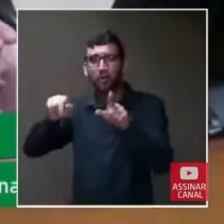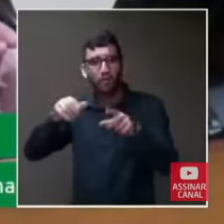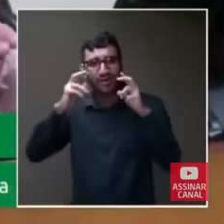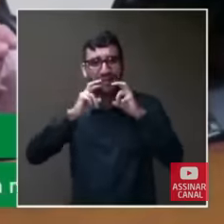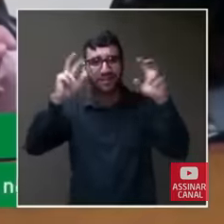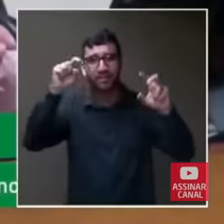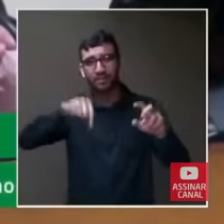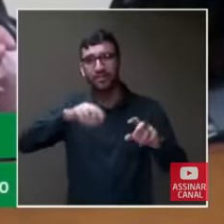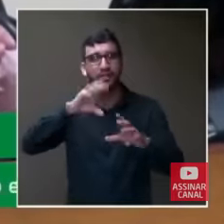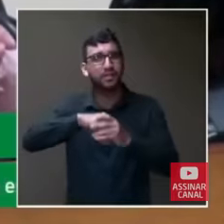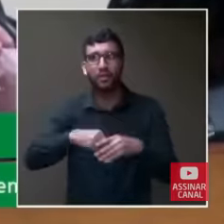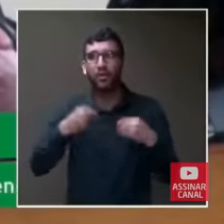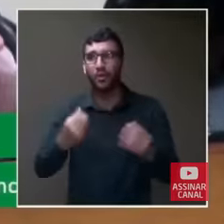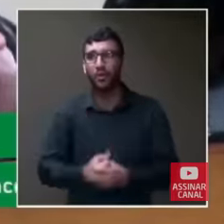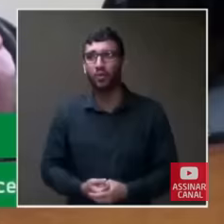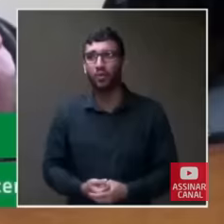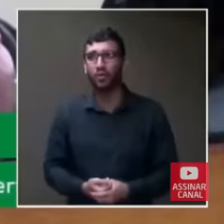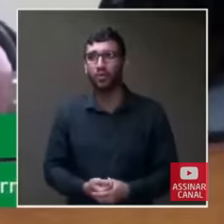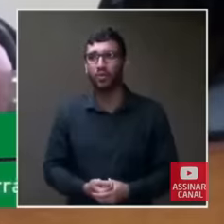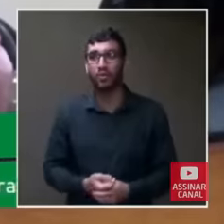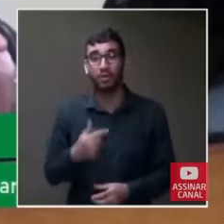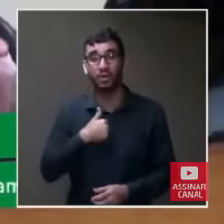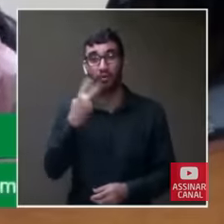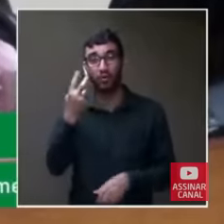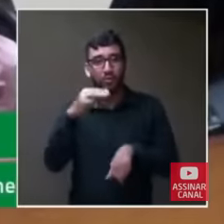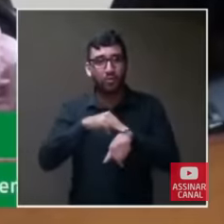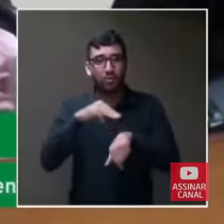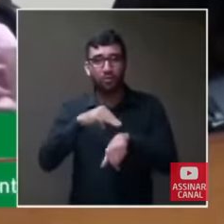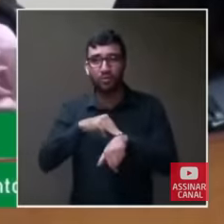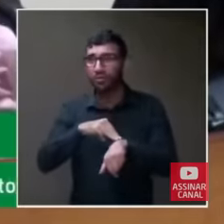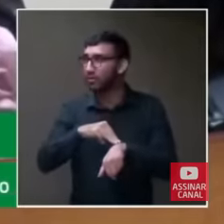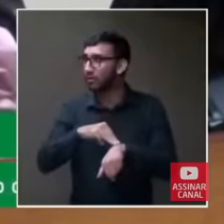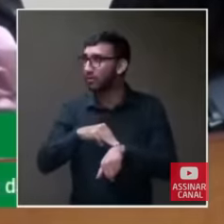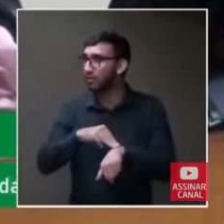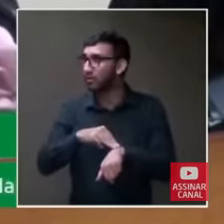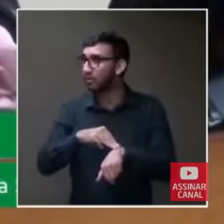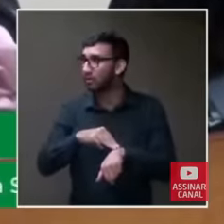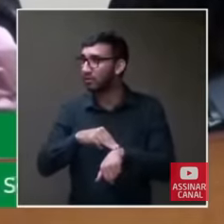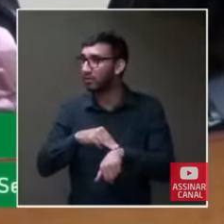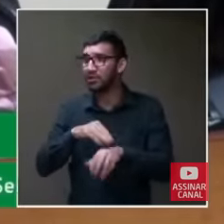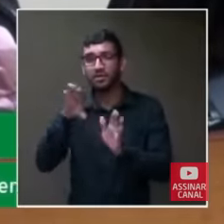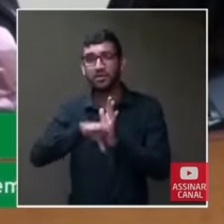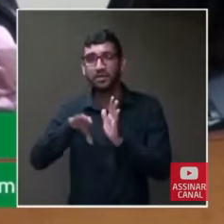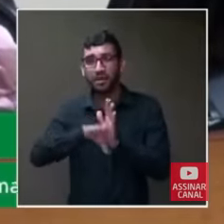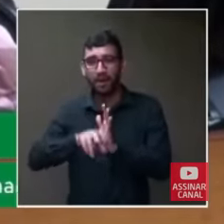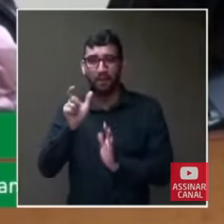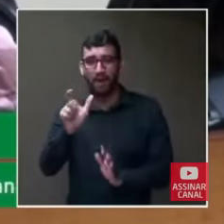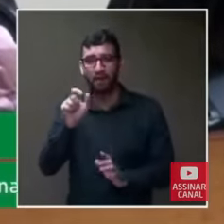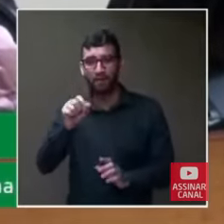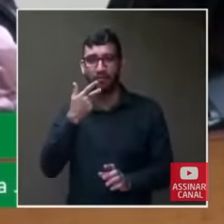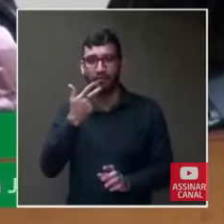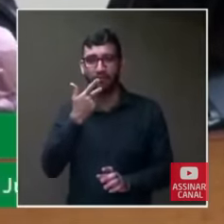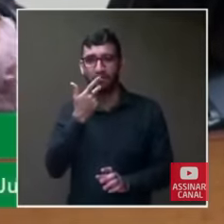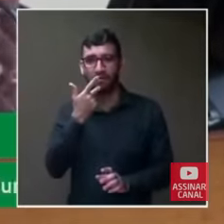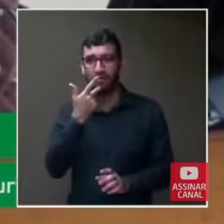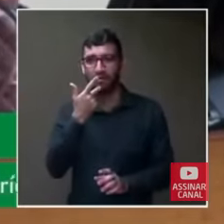gritou aqui... Eu vou dar 2 minutos para o senhor se retirar essa palavra horrível, indigna, que o senhor